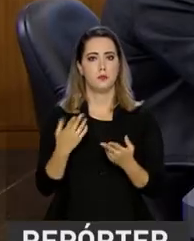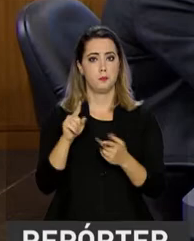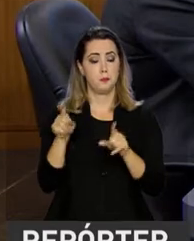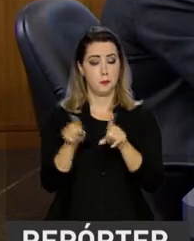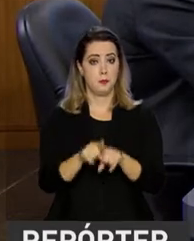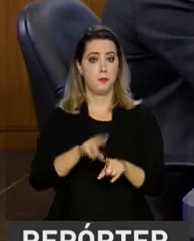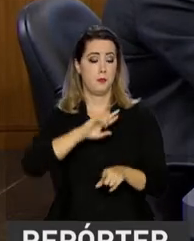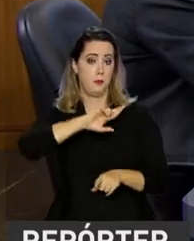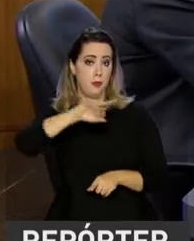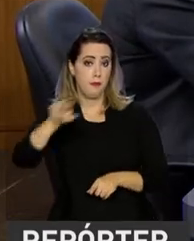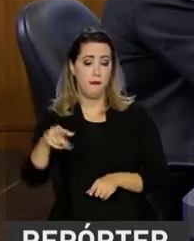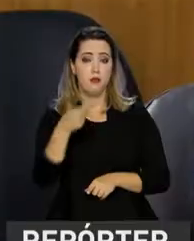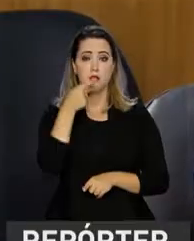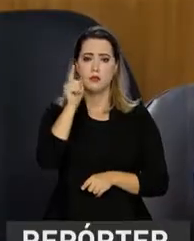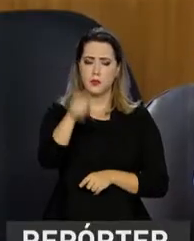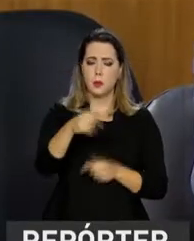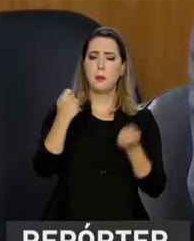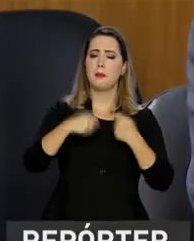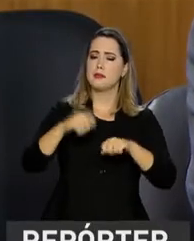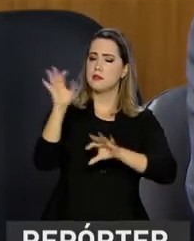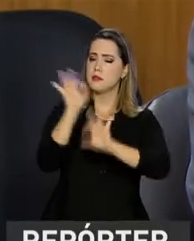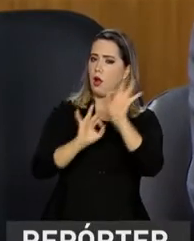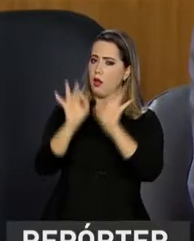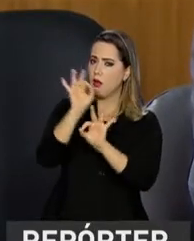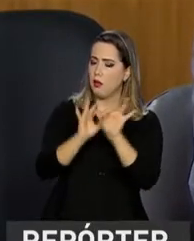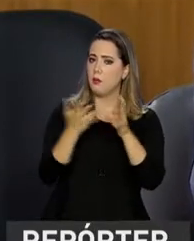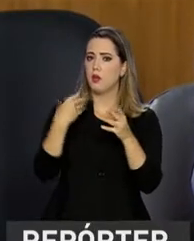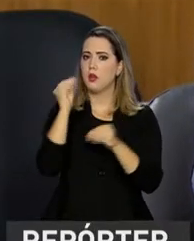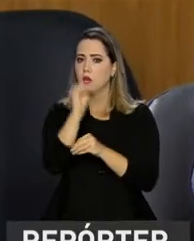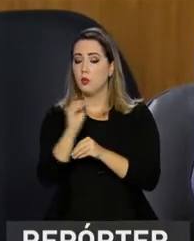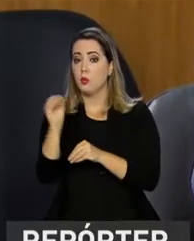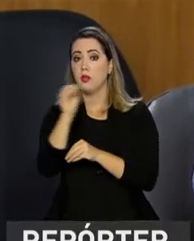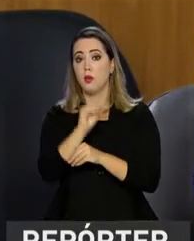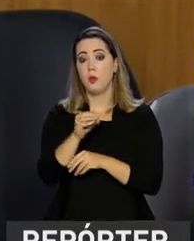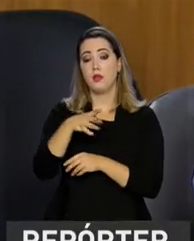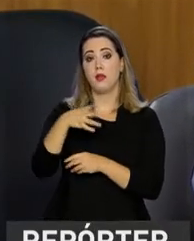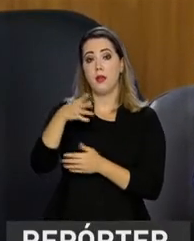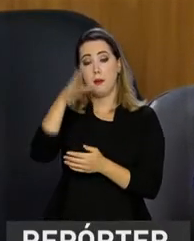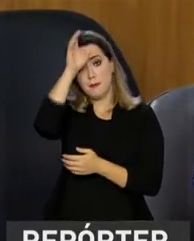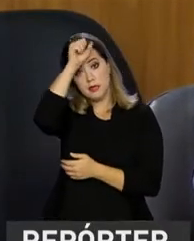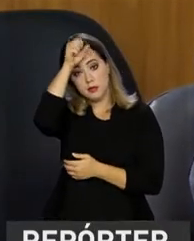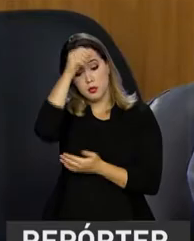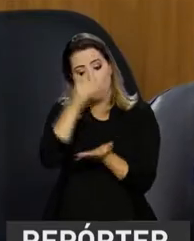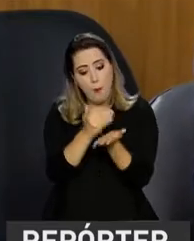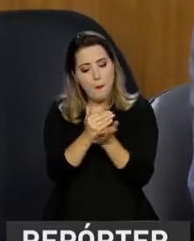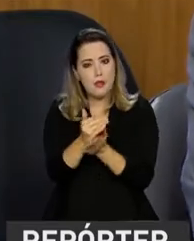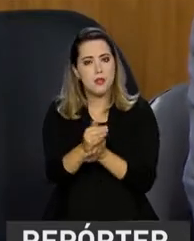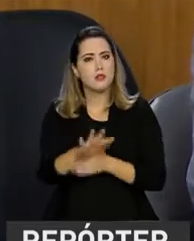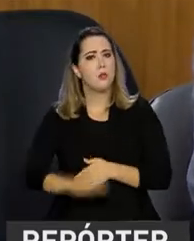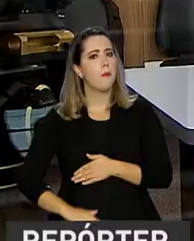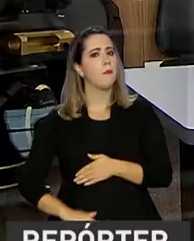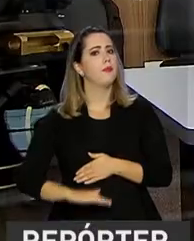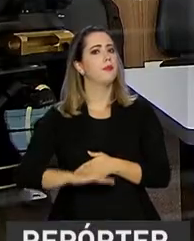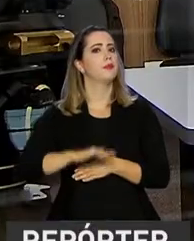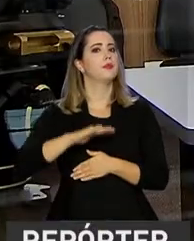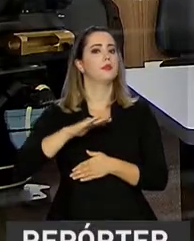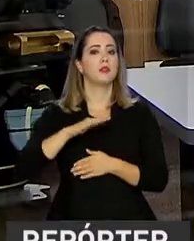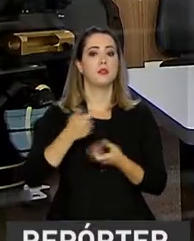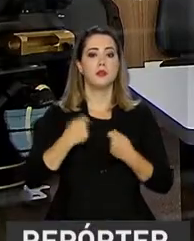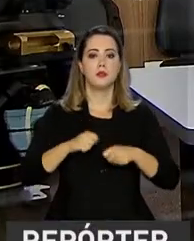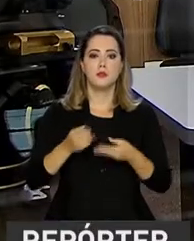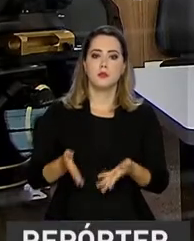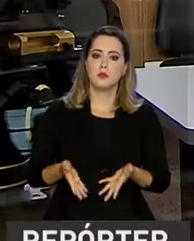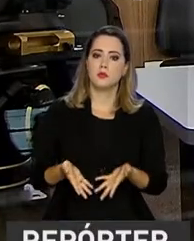ministro lembrou que é preciso cuidar da outra ponta que é a alfabetização para isso o governo vai investir na valorização